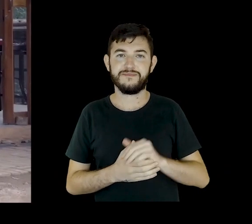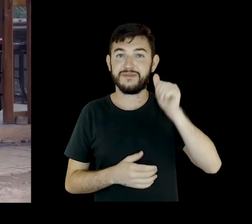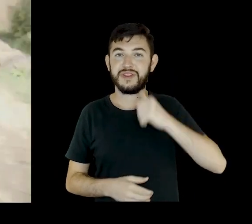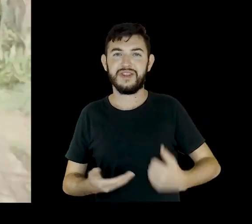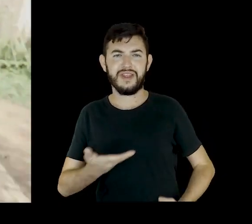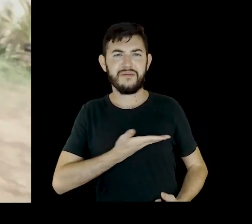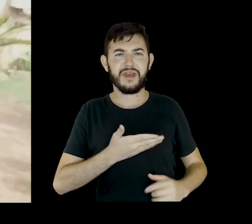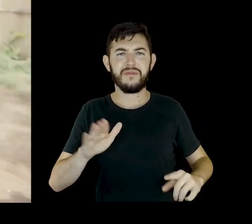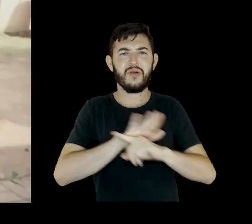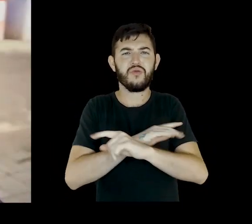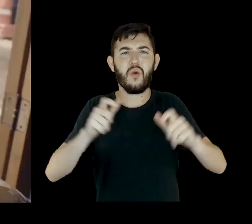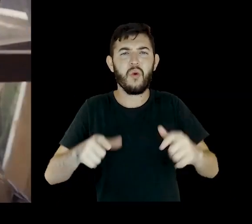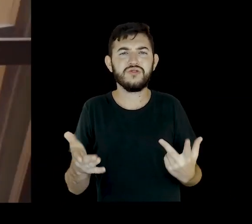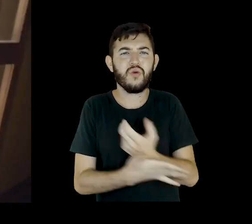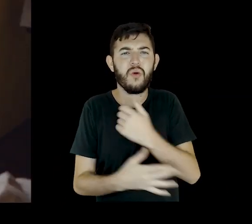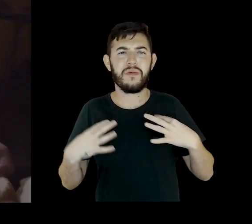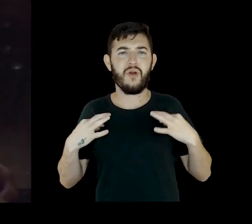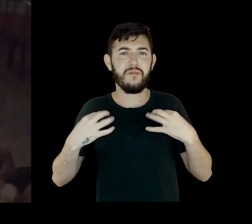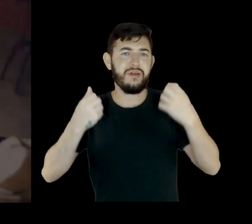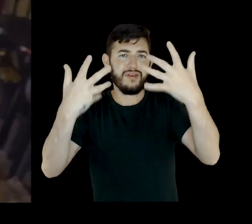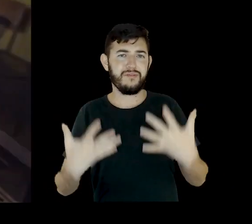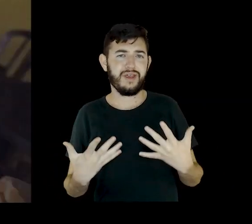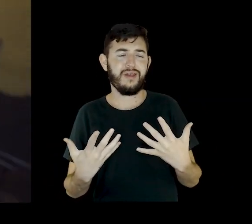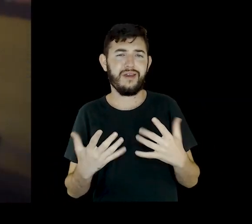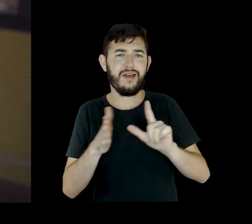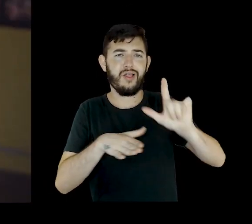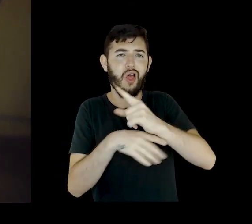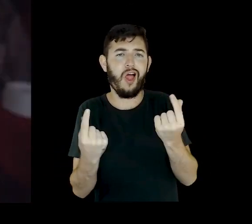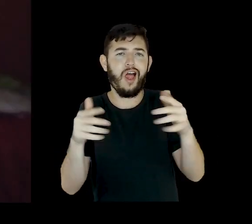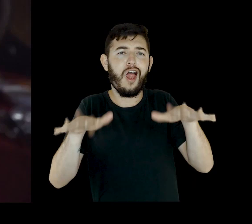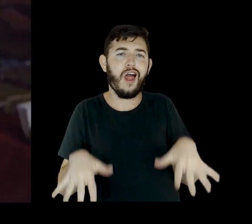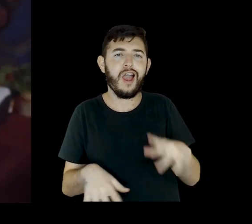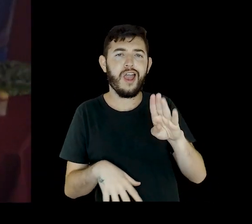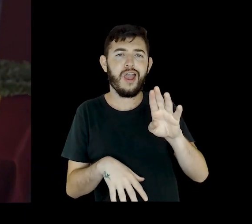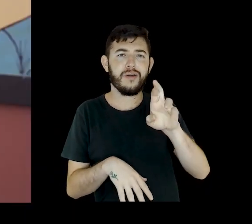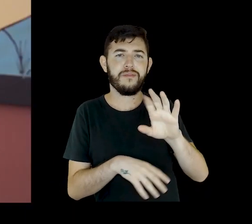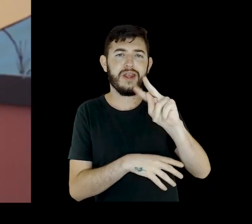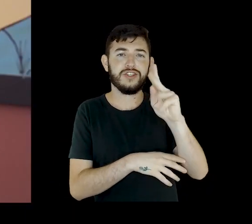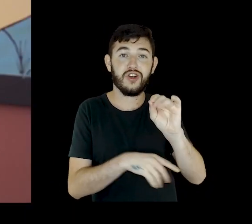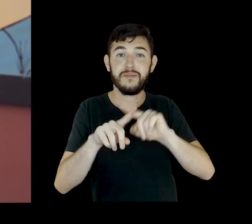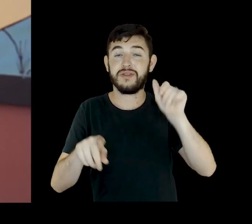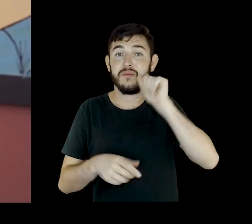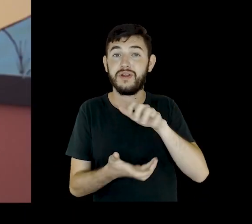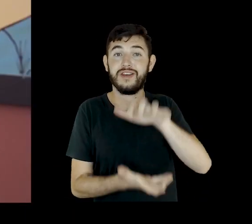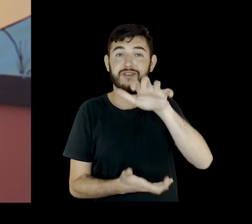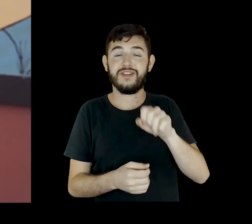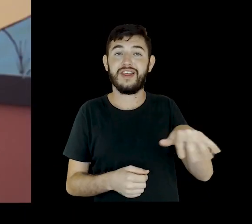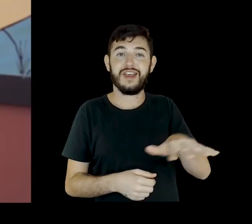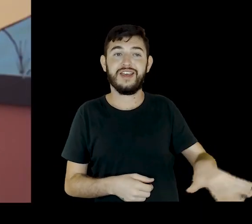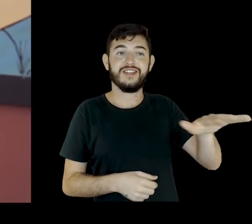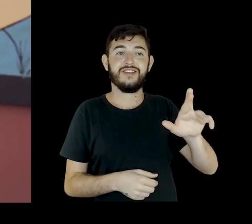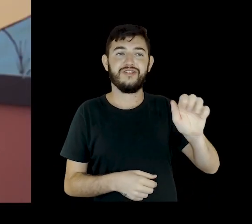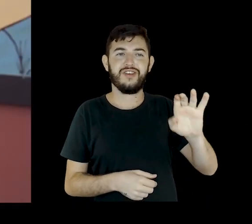Tinha umas amigas minhas que falavam, poxa, onde você compra suas roupas? Eu falava, brechó, mas brechó onde? Que a gente não encontra os brechós. E aí era uma senhora lá no Recanto, porque era